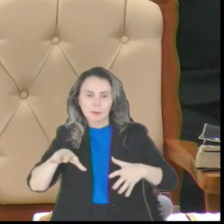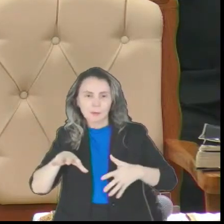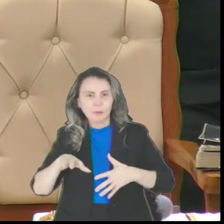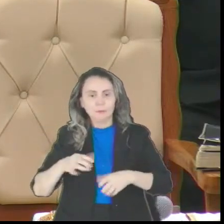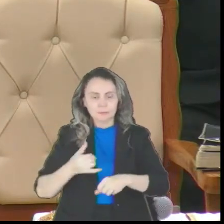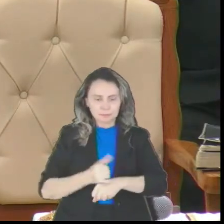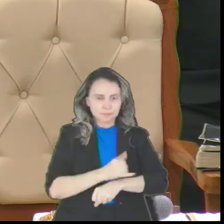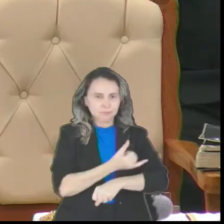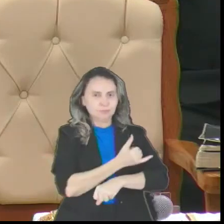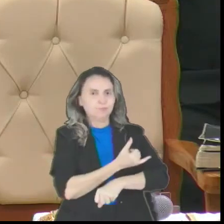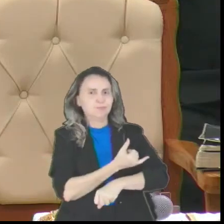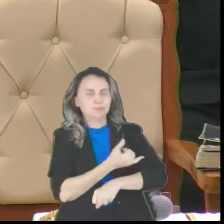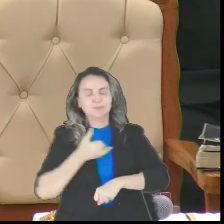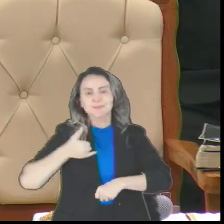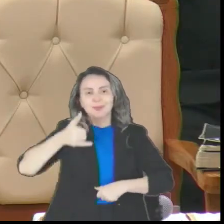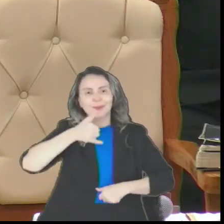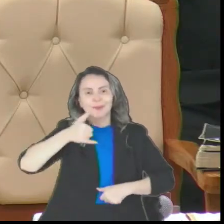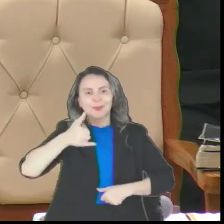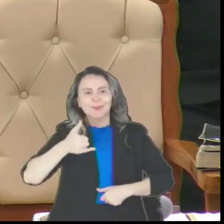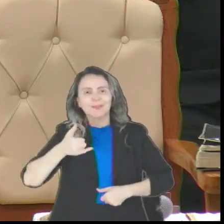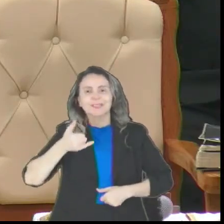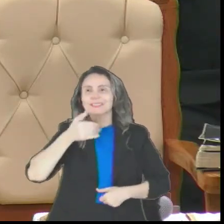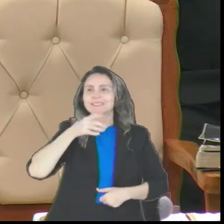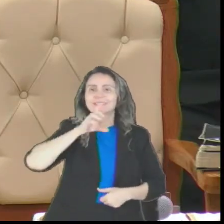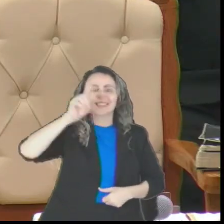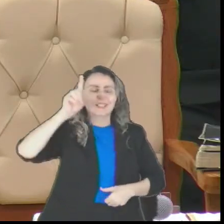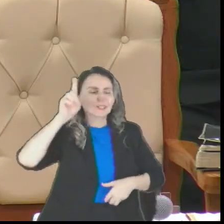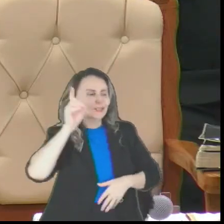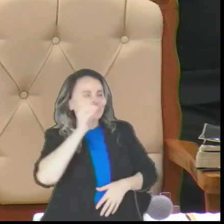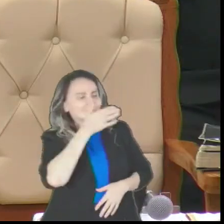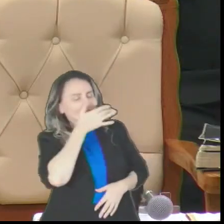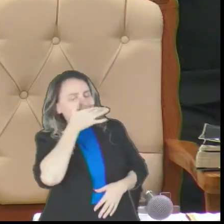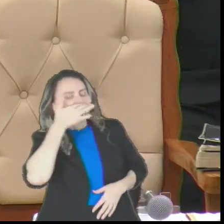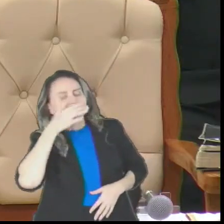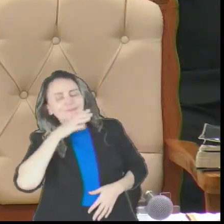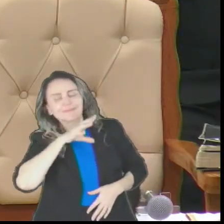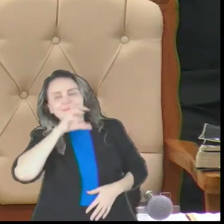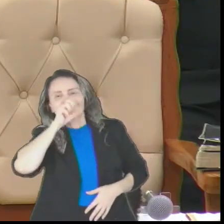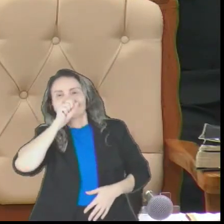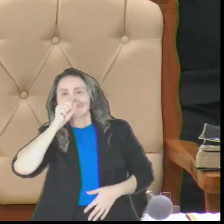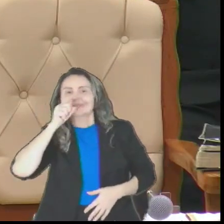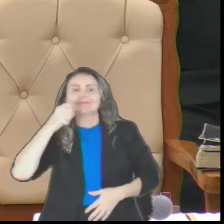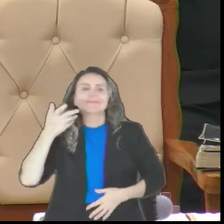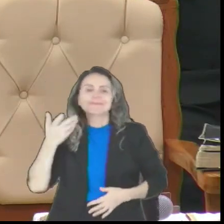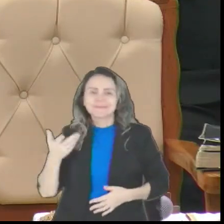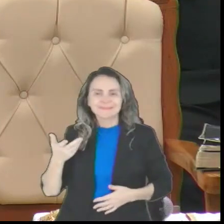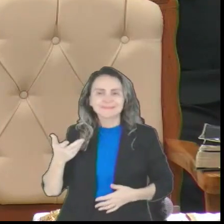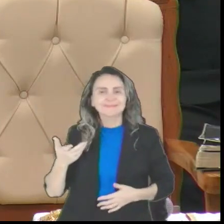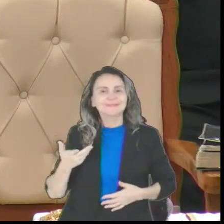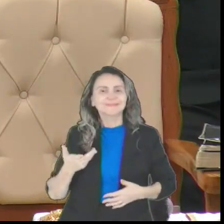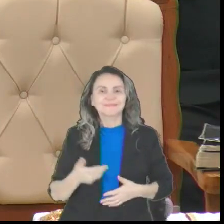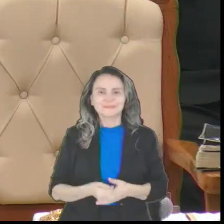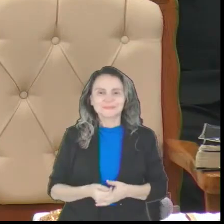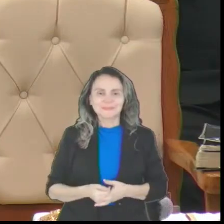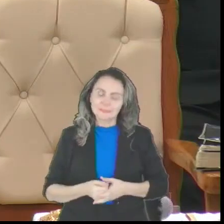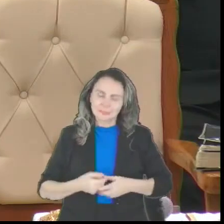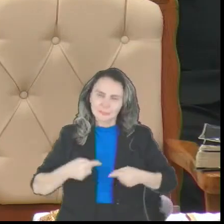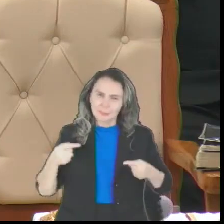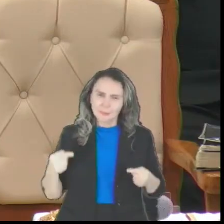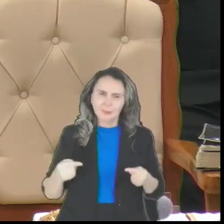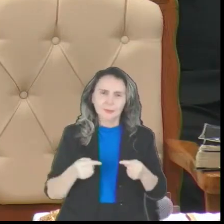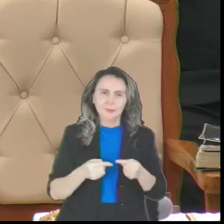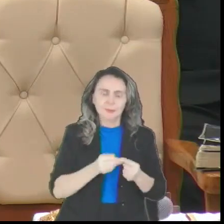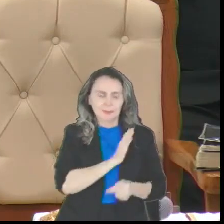cheirava o cheiro suave. E o cheiro está conectado com o coração do adorador. Quando a